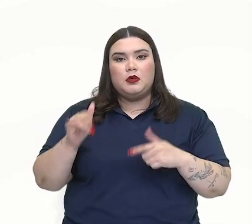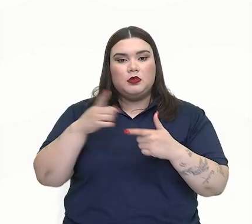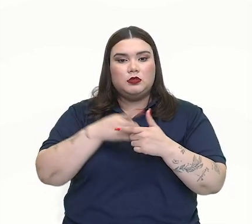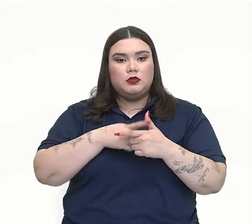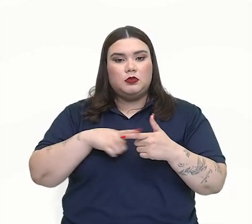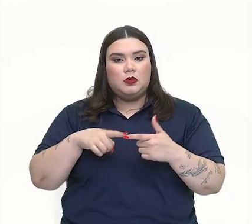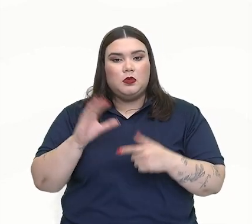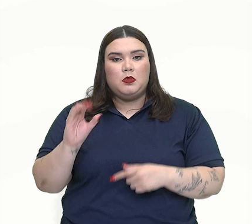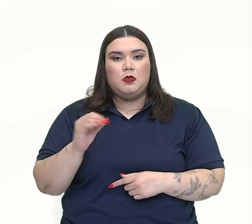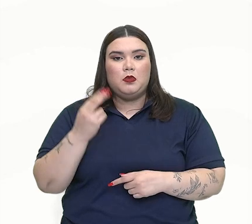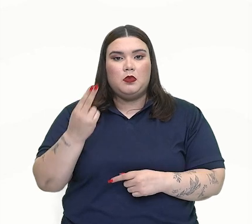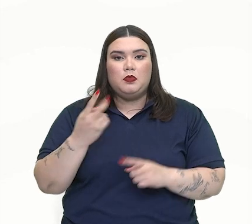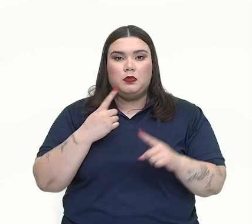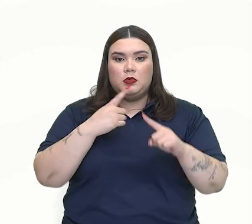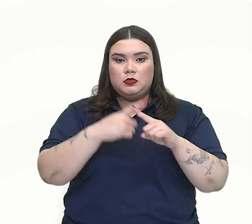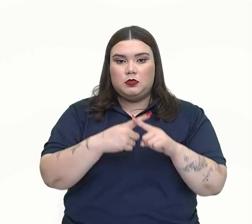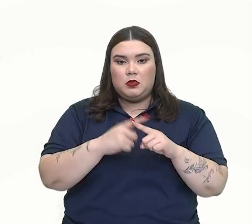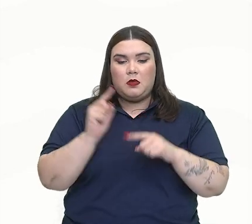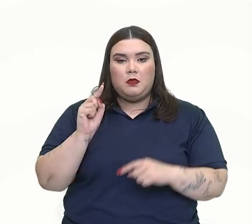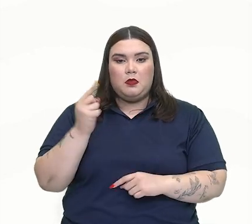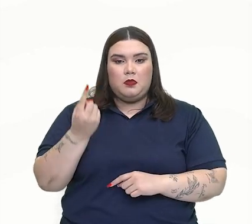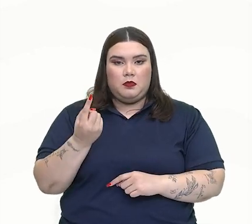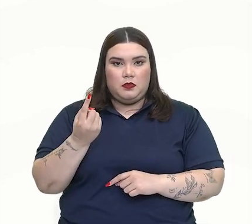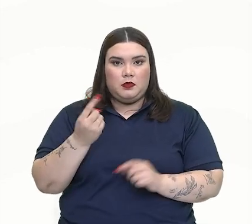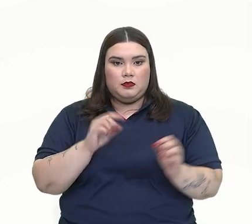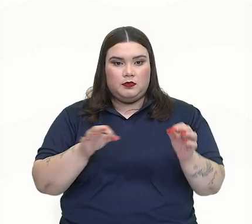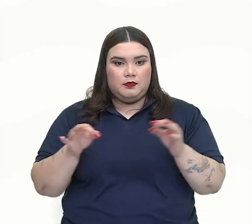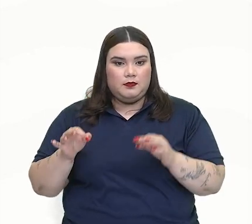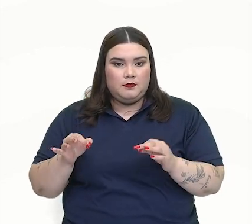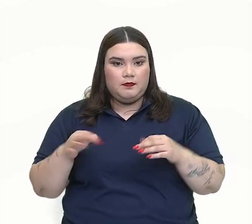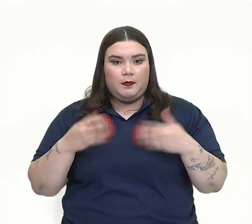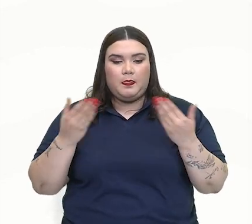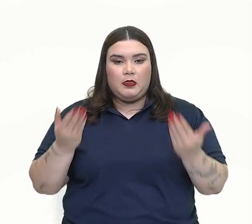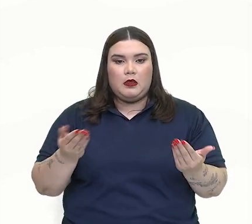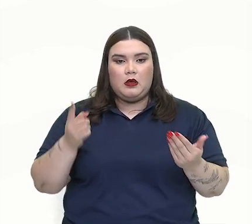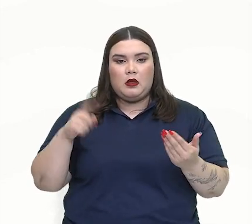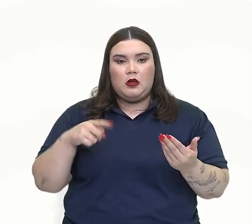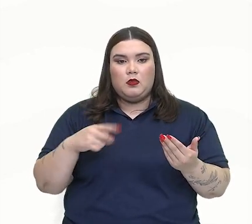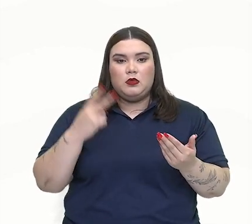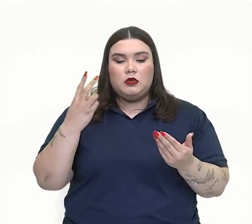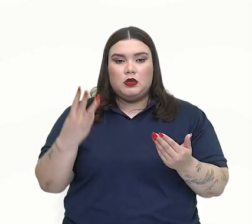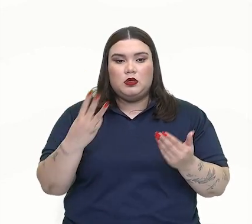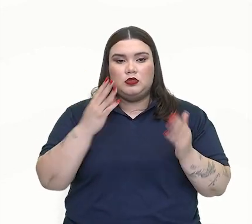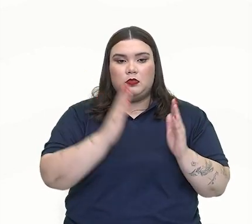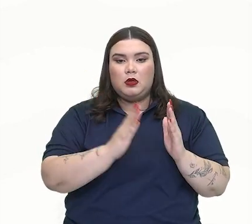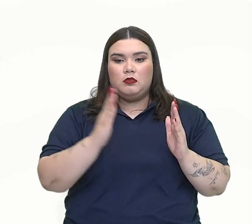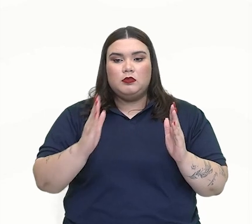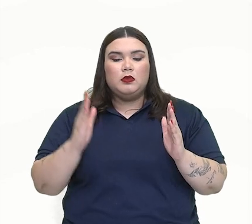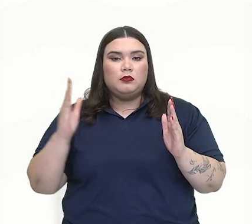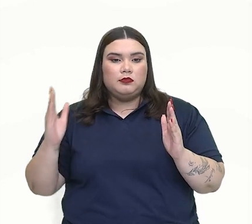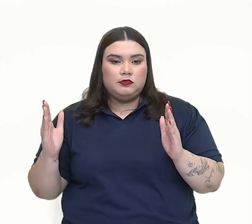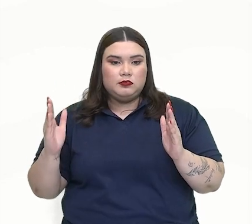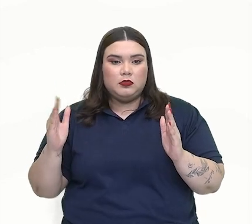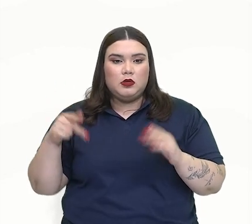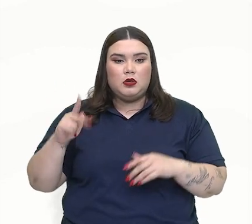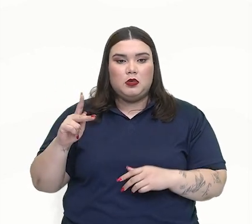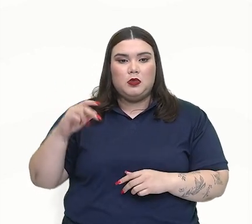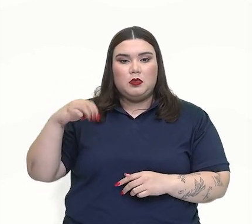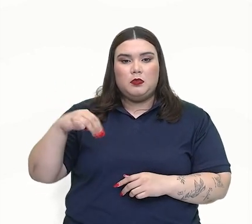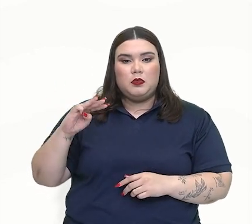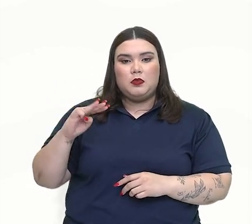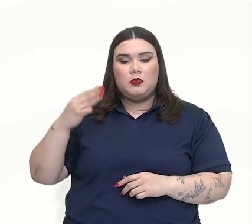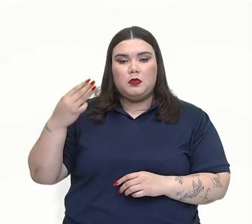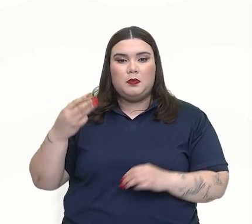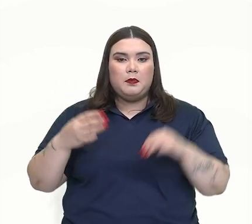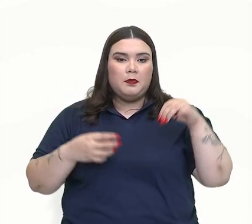ou multiplicar por 1000, tá? Agora são 3 casas decimais, ó. Eu tenho quilômetro cúbico,